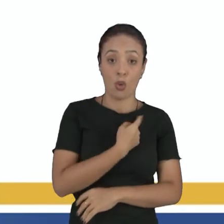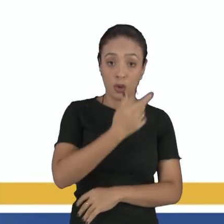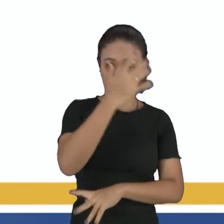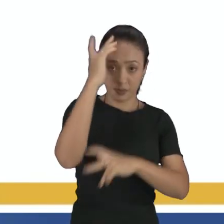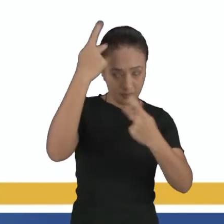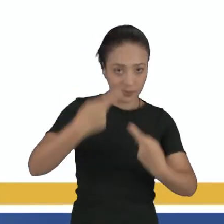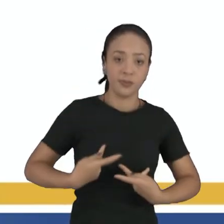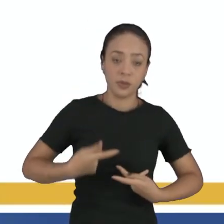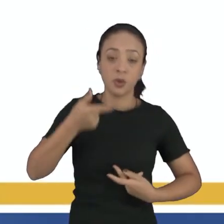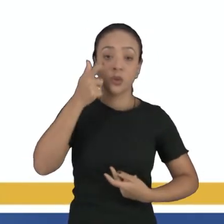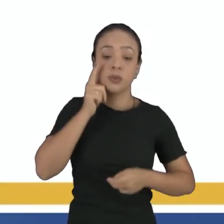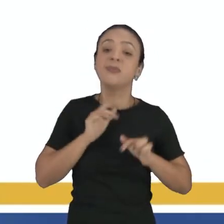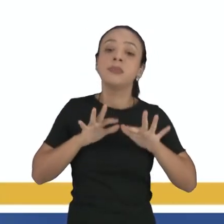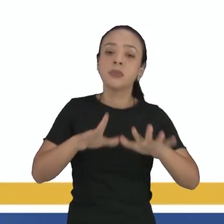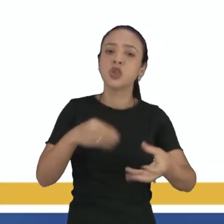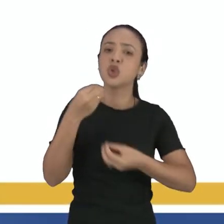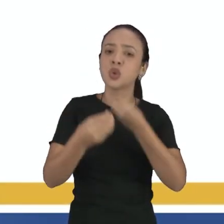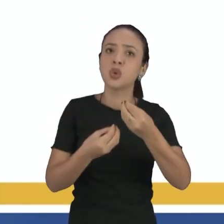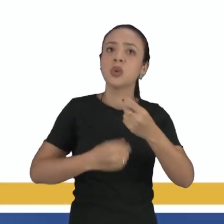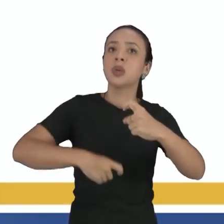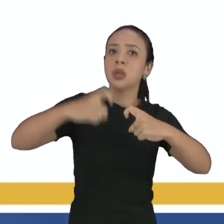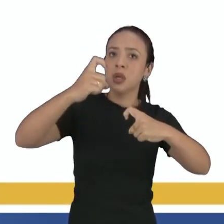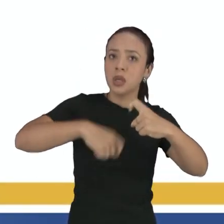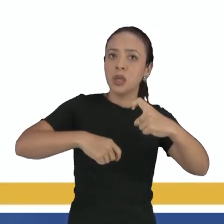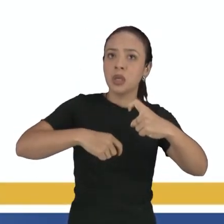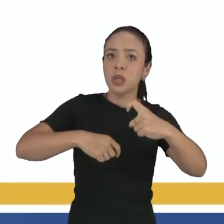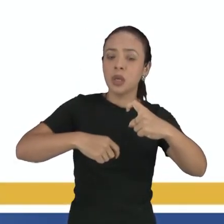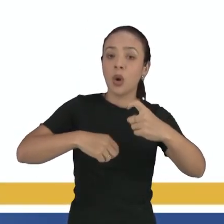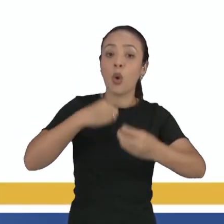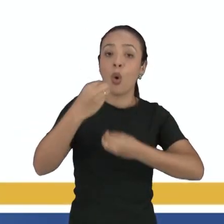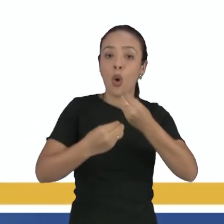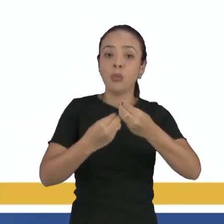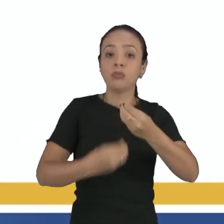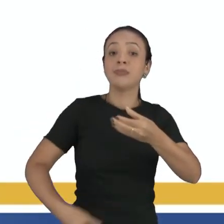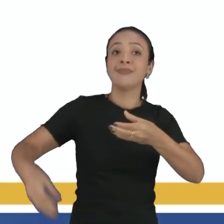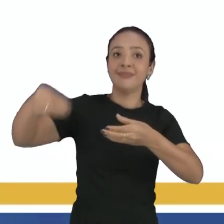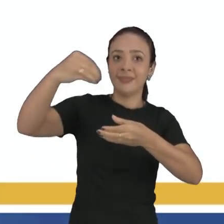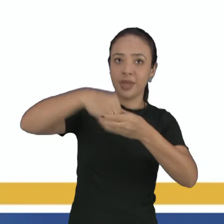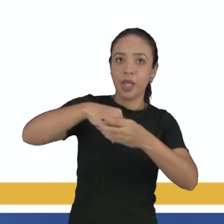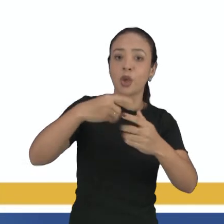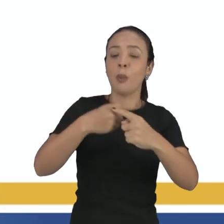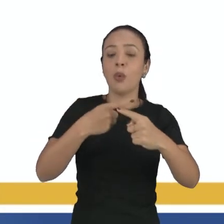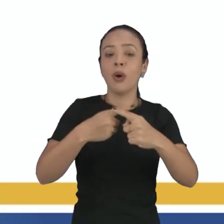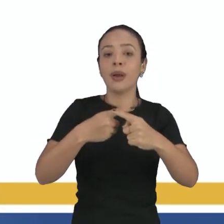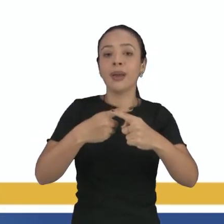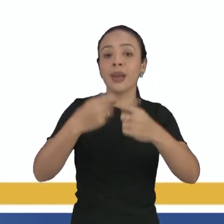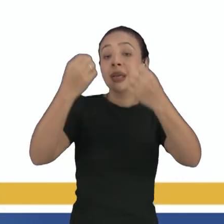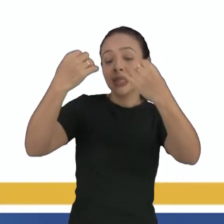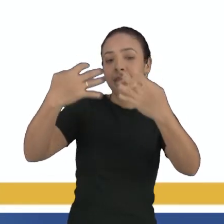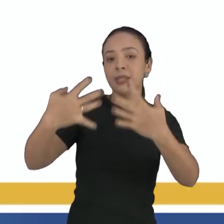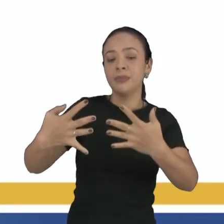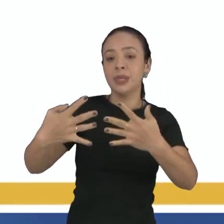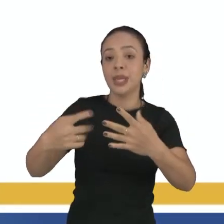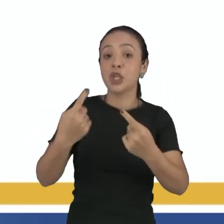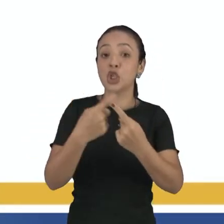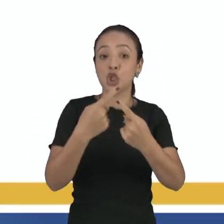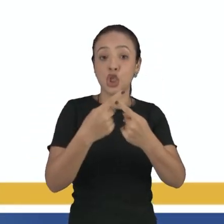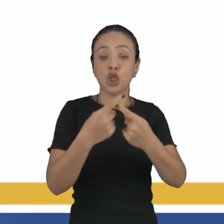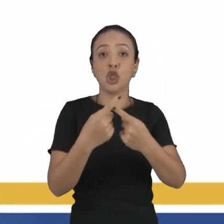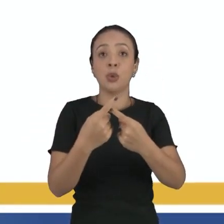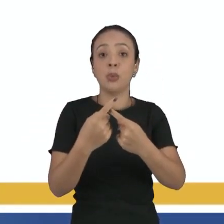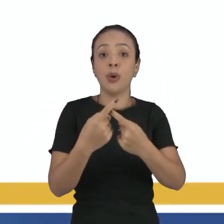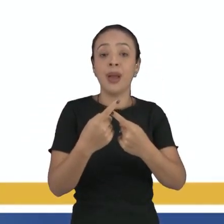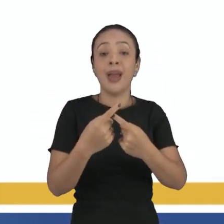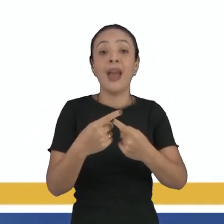humanos reproduzem-se sexuadamente com fecundação interna. Explique por que esse tipo de fecundação é uma adaptação